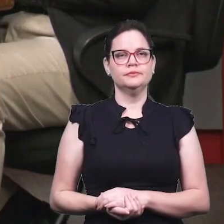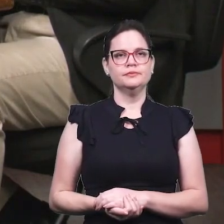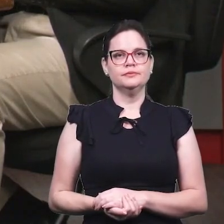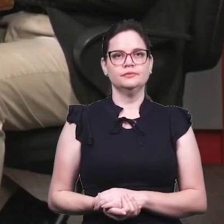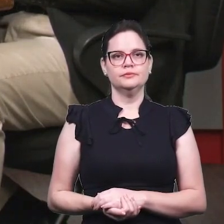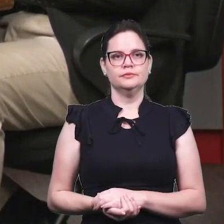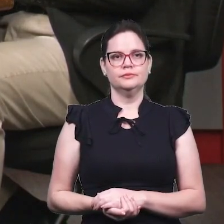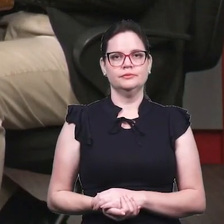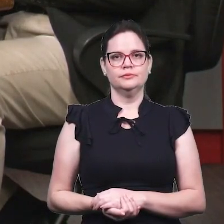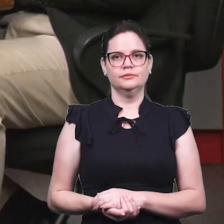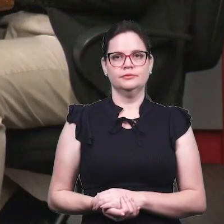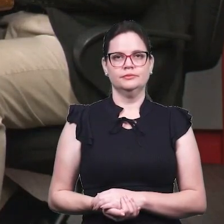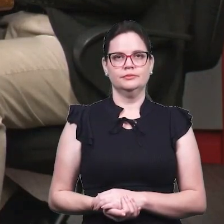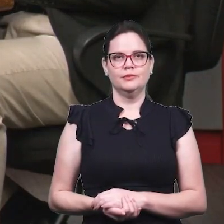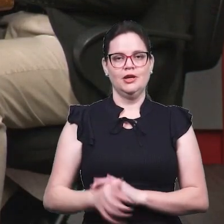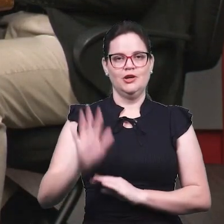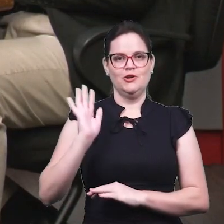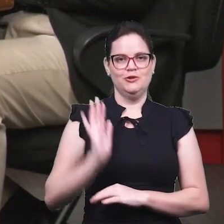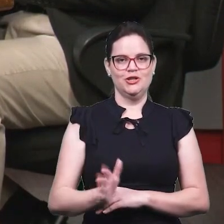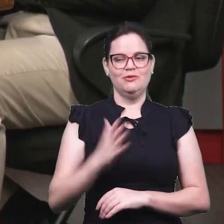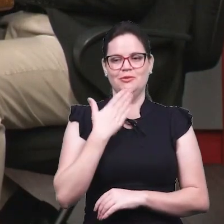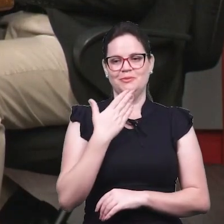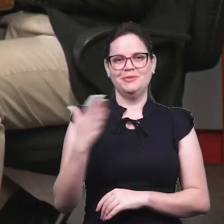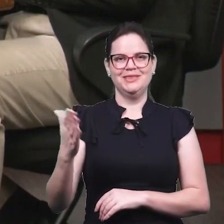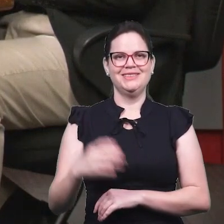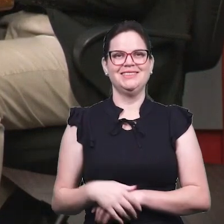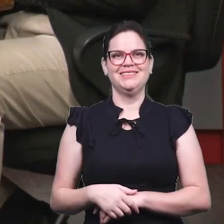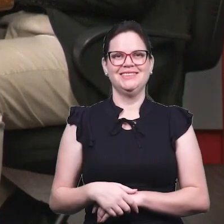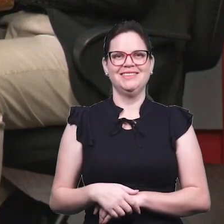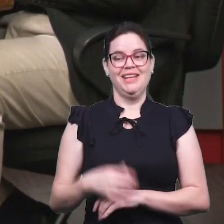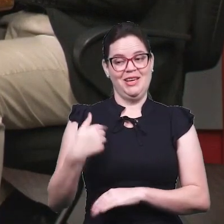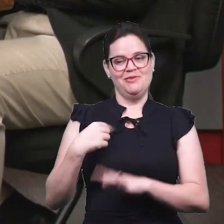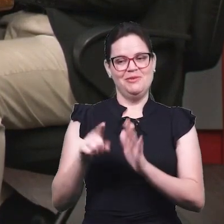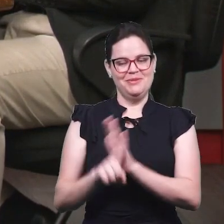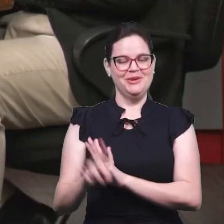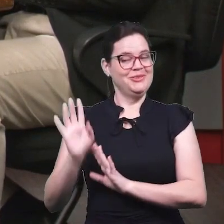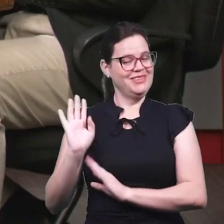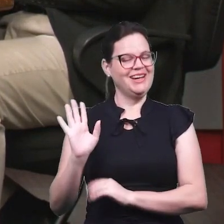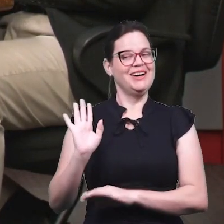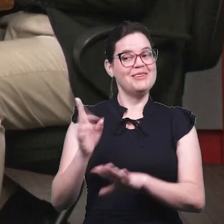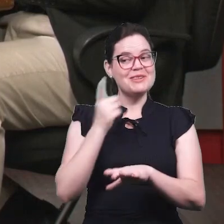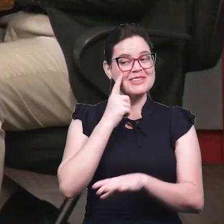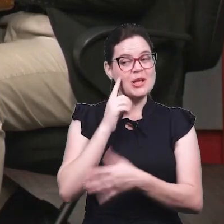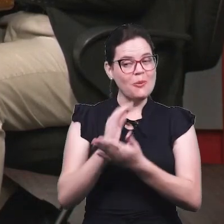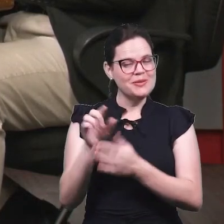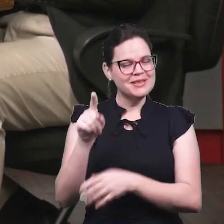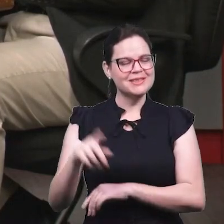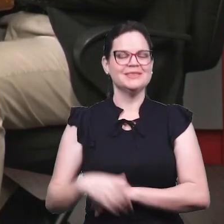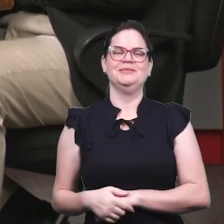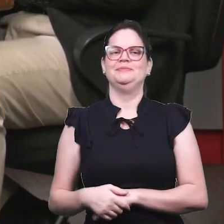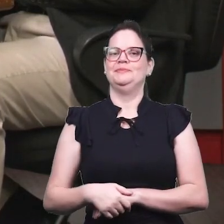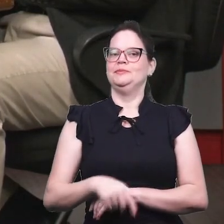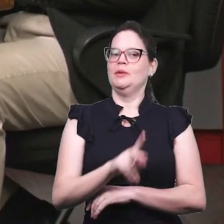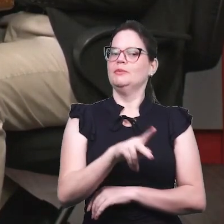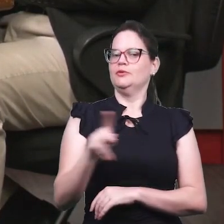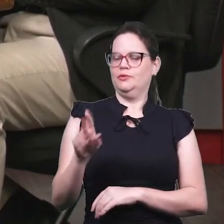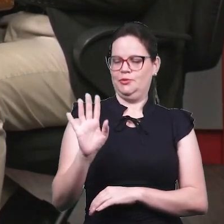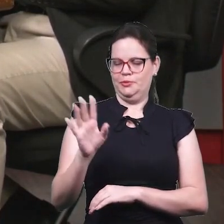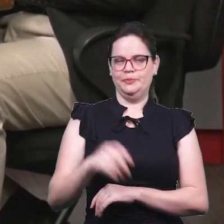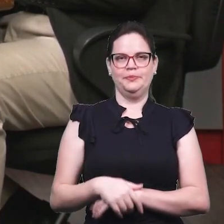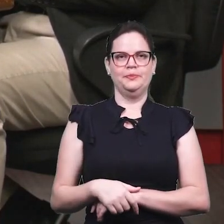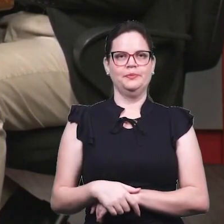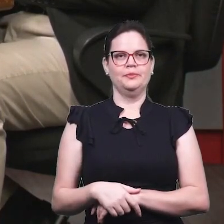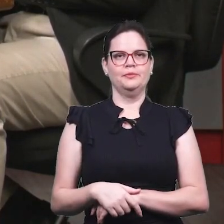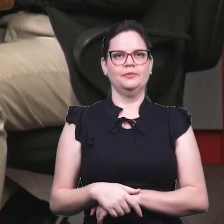o professor Vinícius. Eu vou colocar ele aqui já nós não combinamos essa pergunta, mas eu vou fazer essa pergunta. Professor